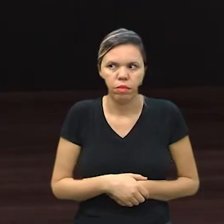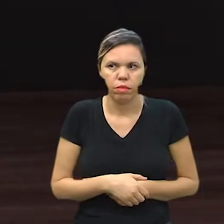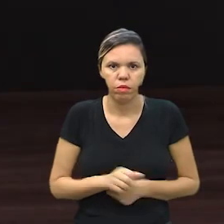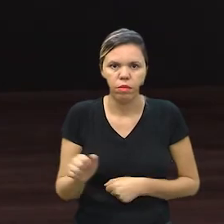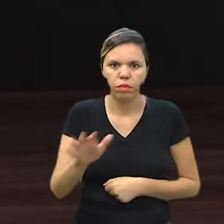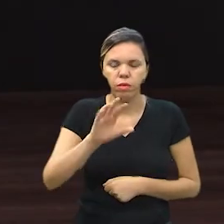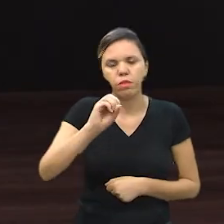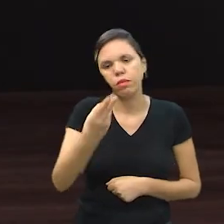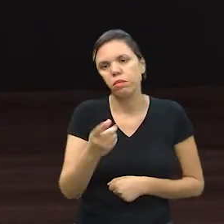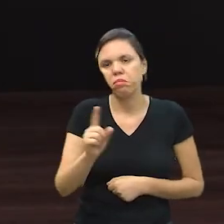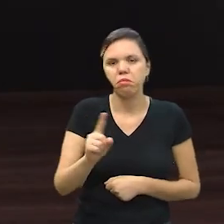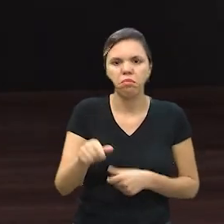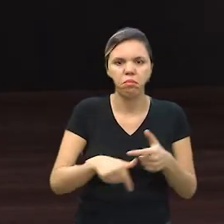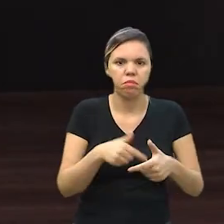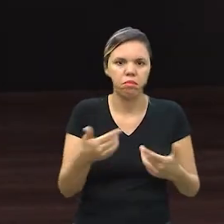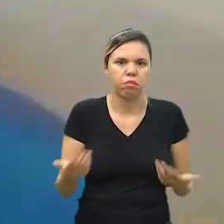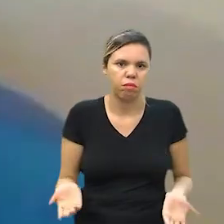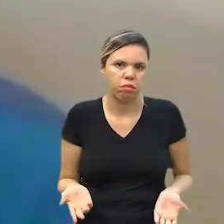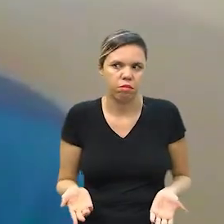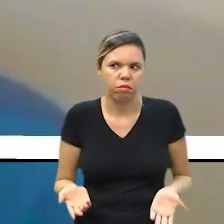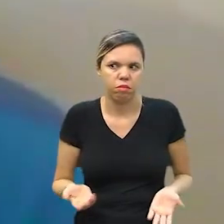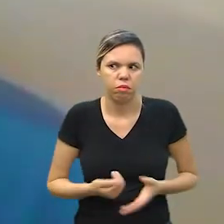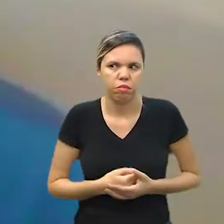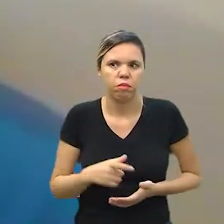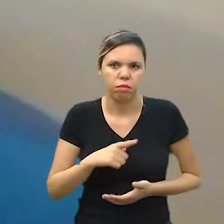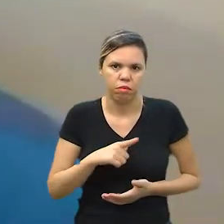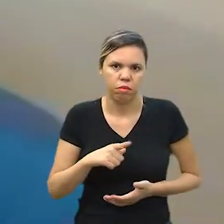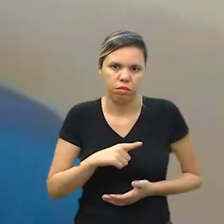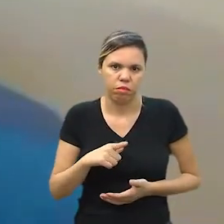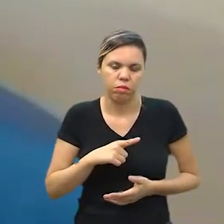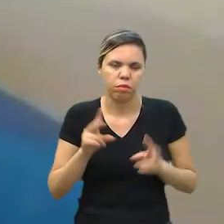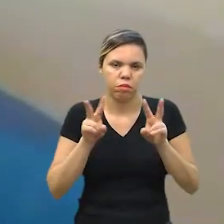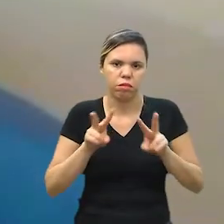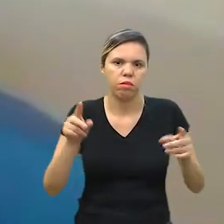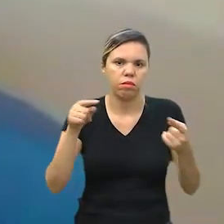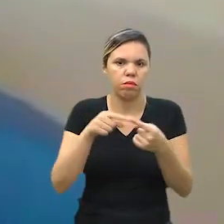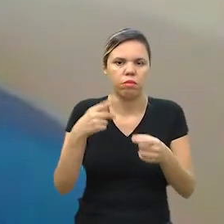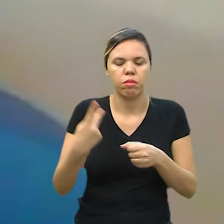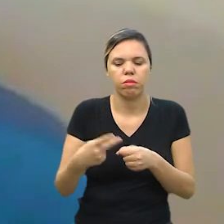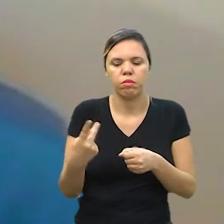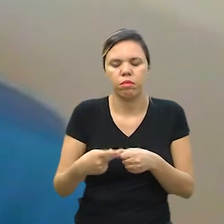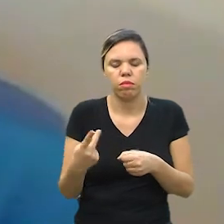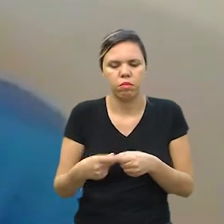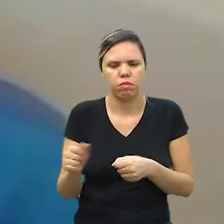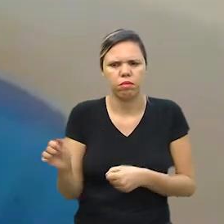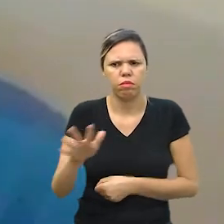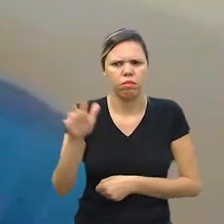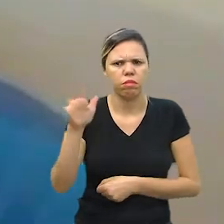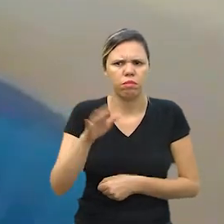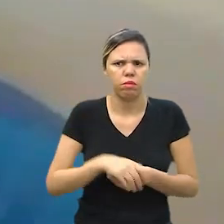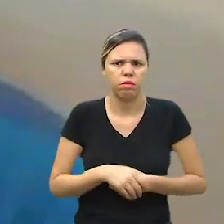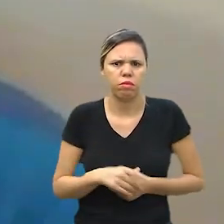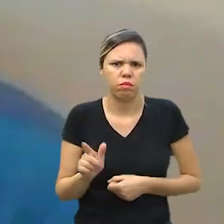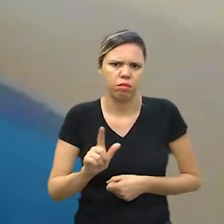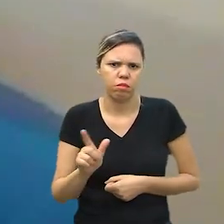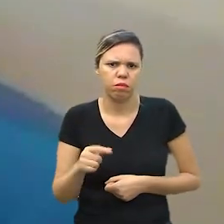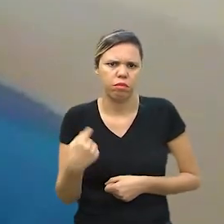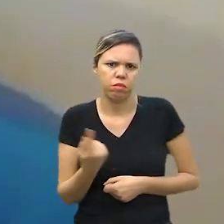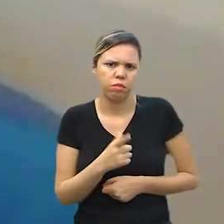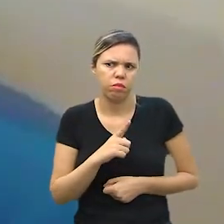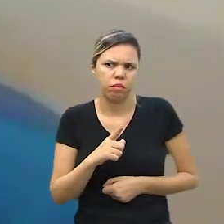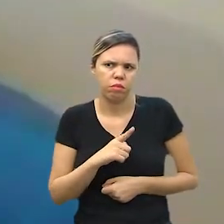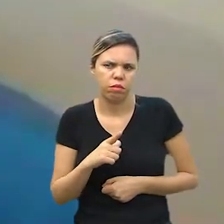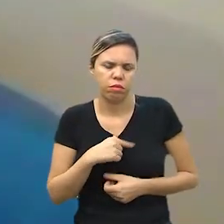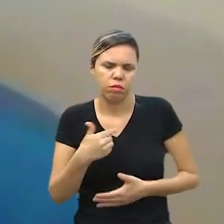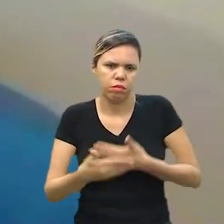Isso encarece ou não o trabalho? Bom, hoje a gente tem uma visão que os produtos orgânicos são caros. É claro que, se a